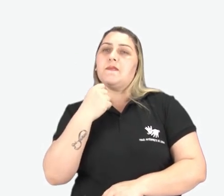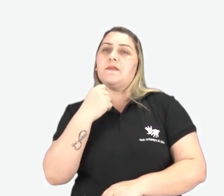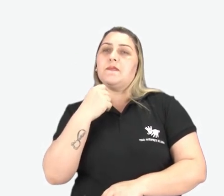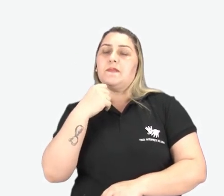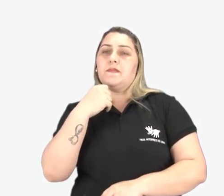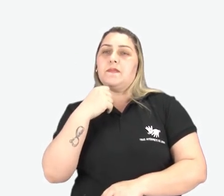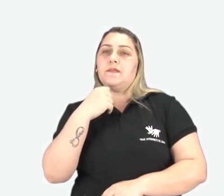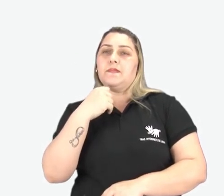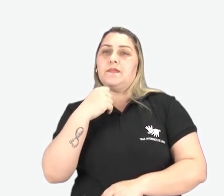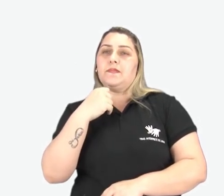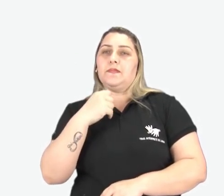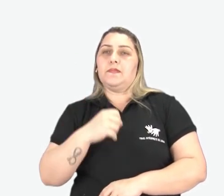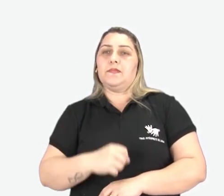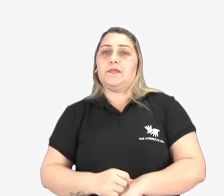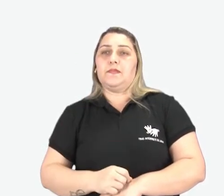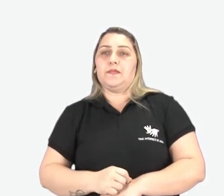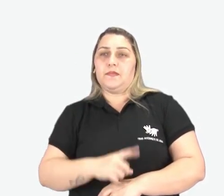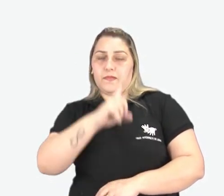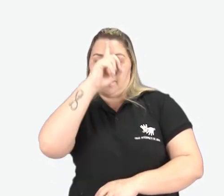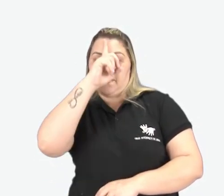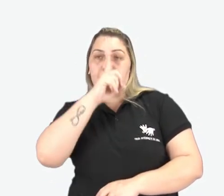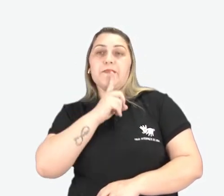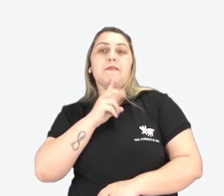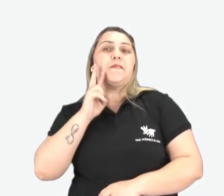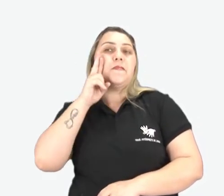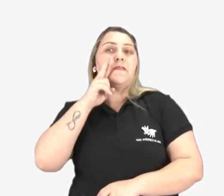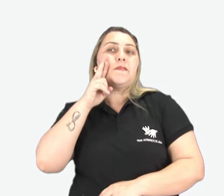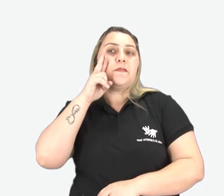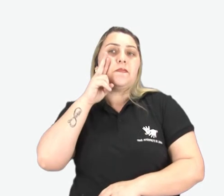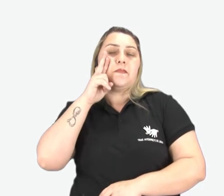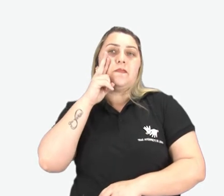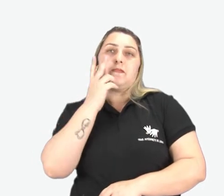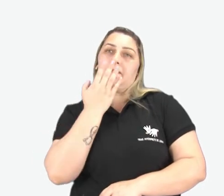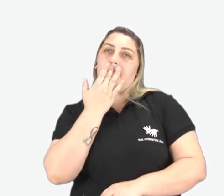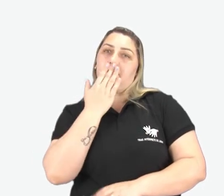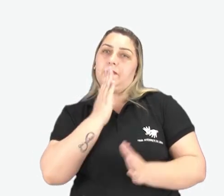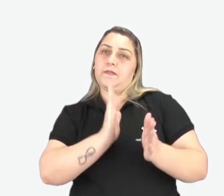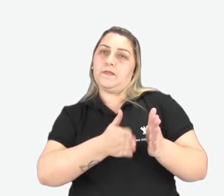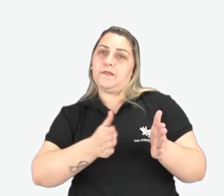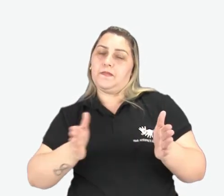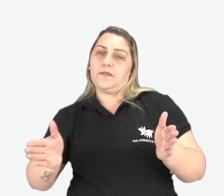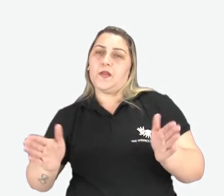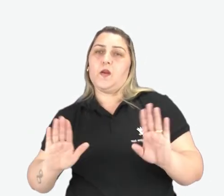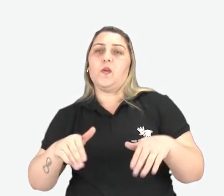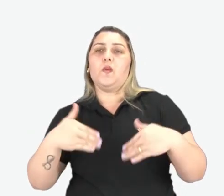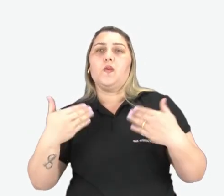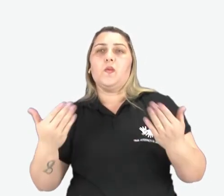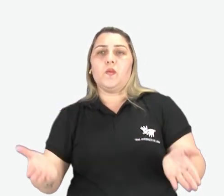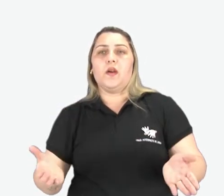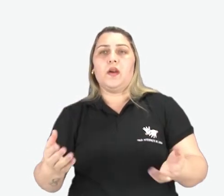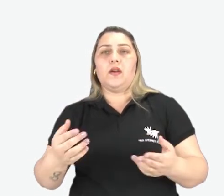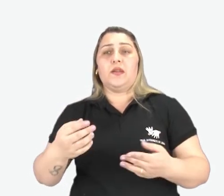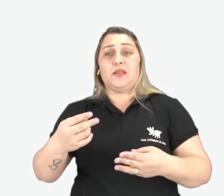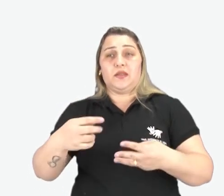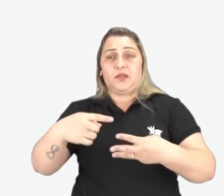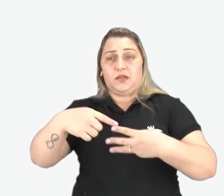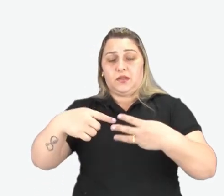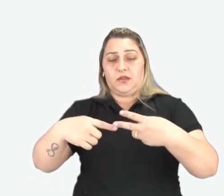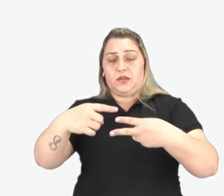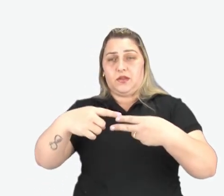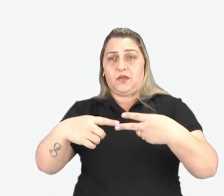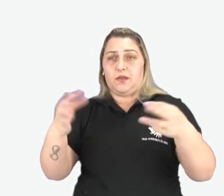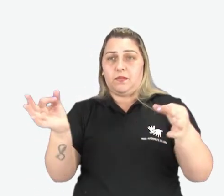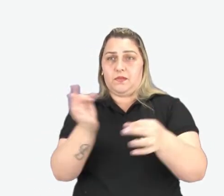rosa pink laranja azul vermelha amarela e rosa essas são as coisas sequência qual dessas duas